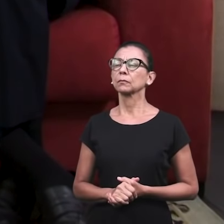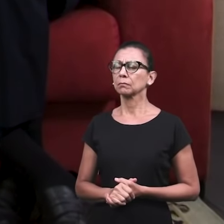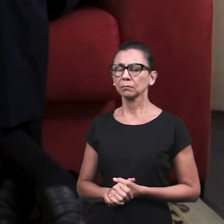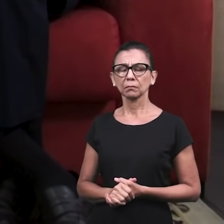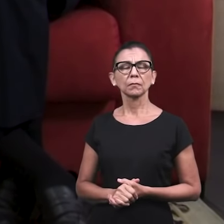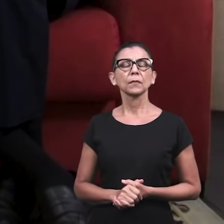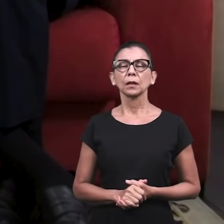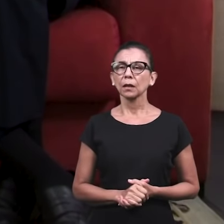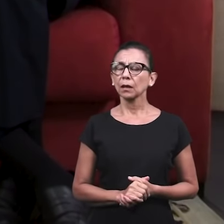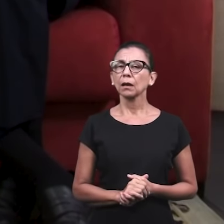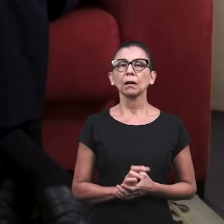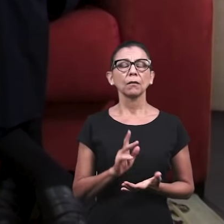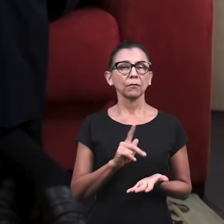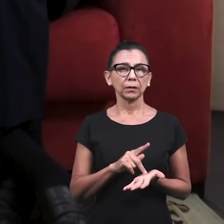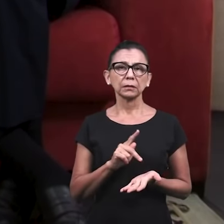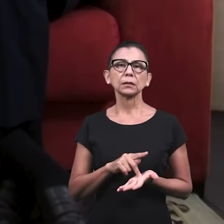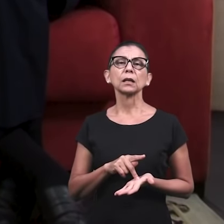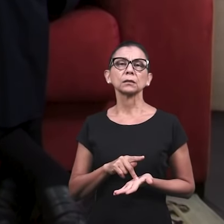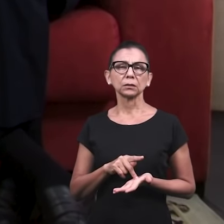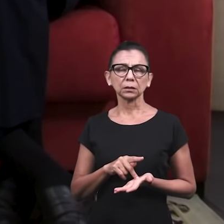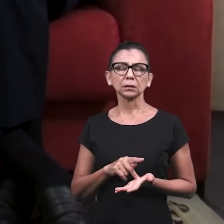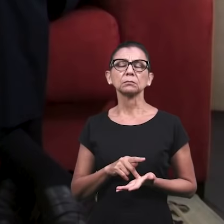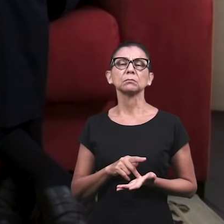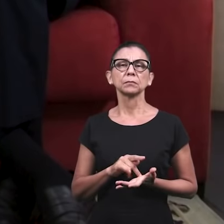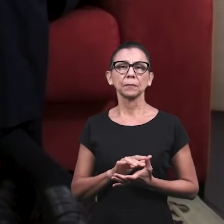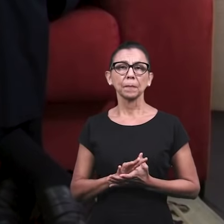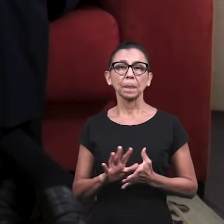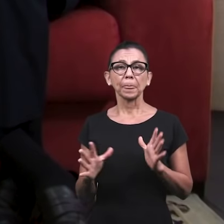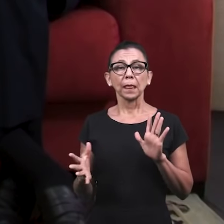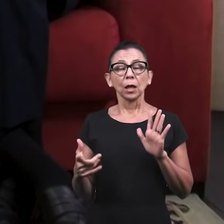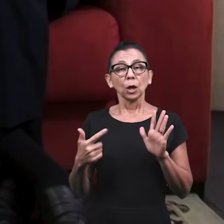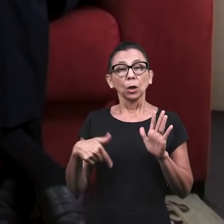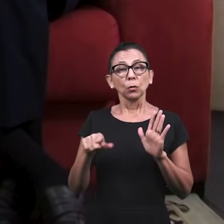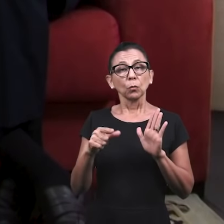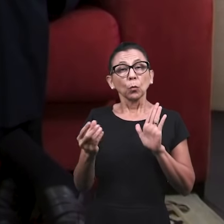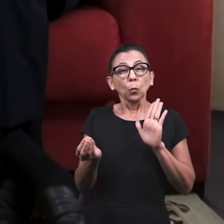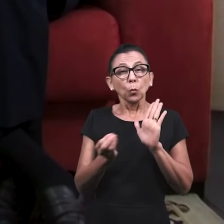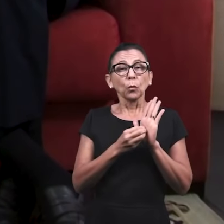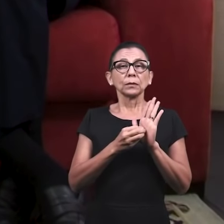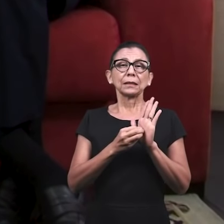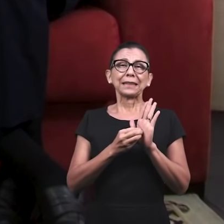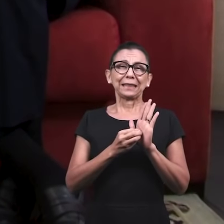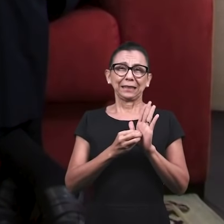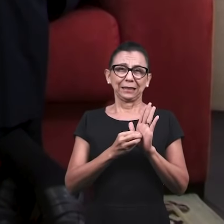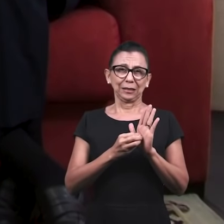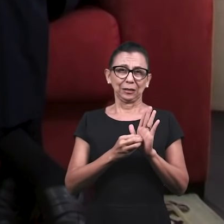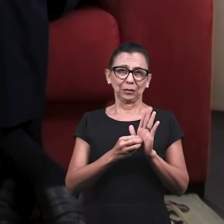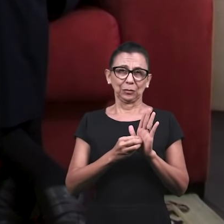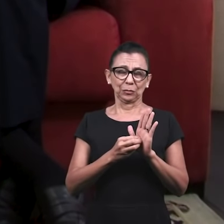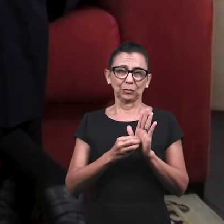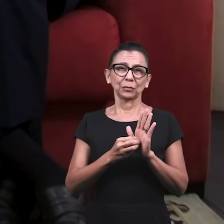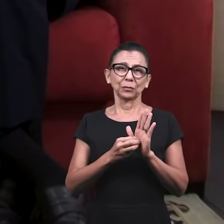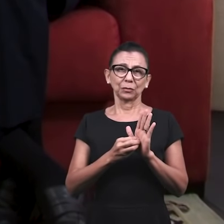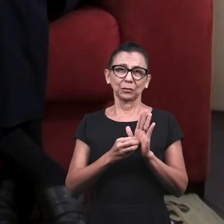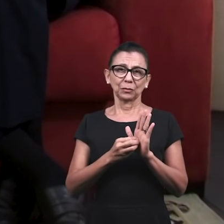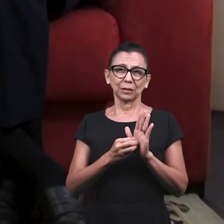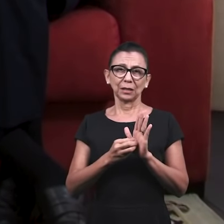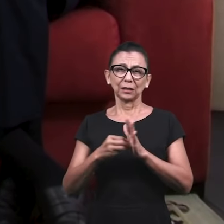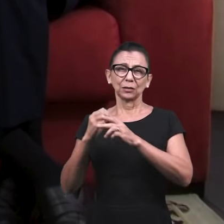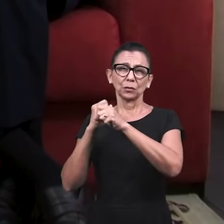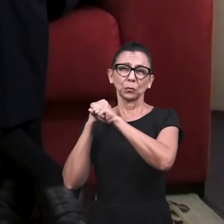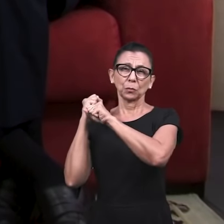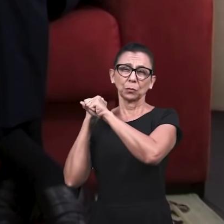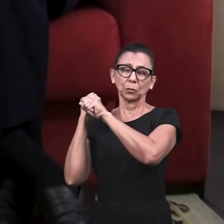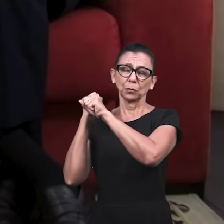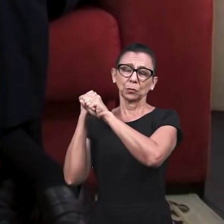todo sentido, meus irmãos, porque são conteúdos com os quais nós vivemos já há muitos anos, ou melhor, desde